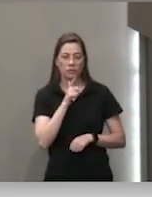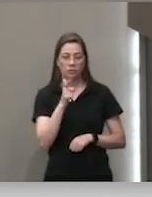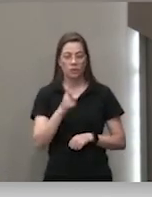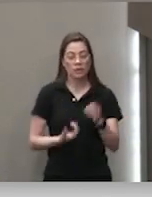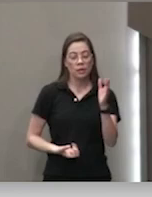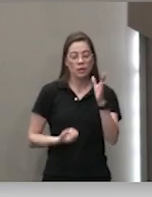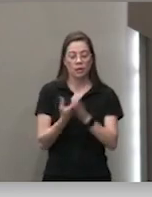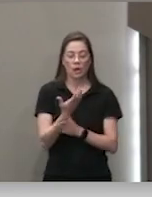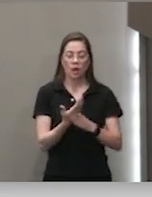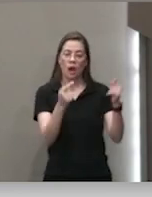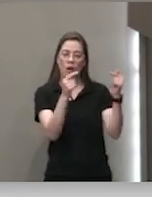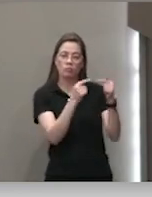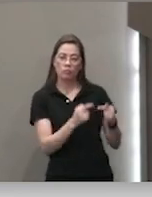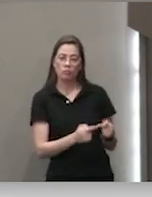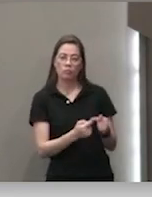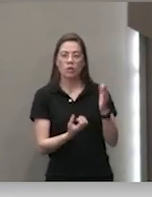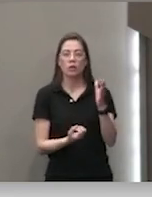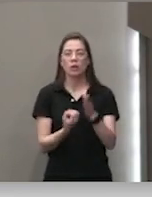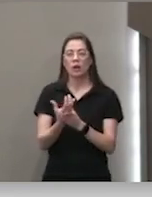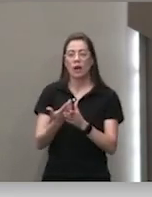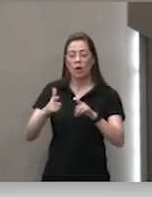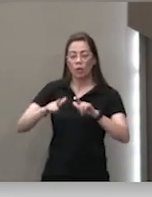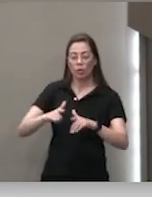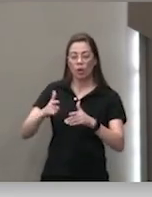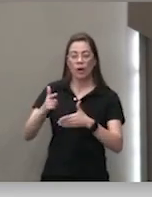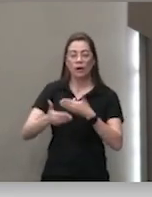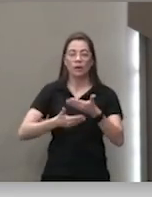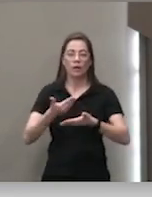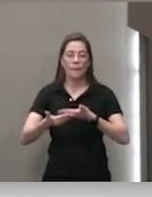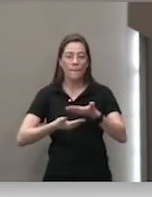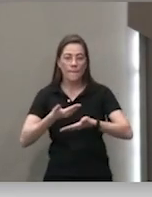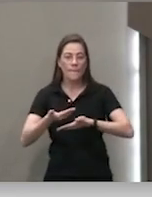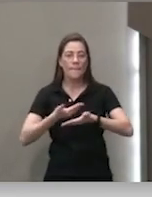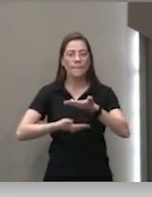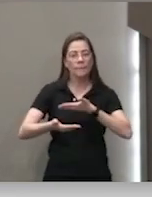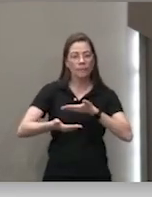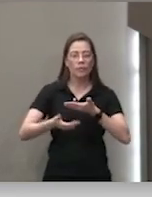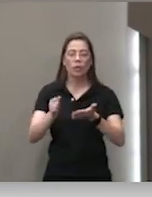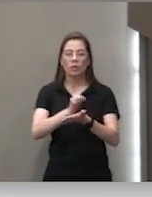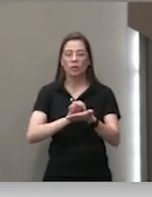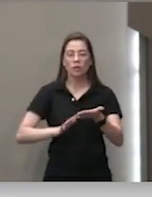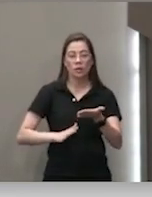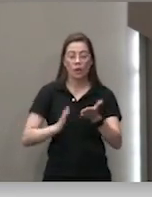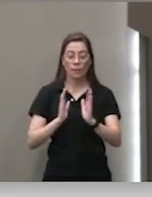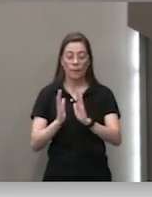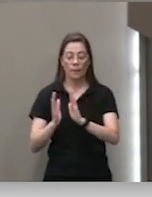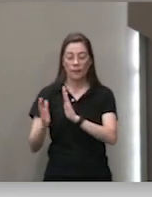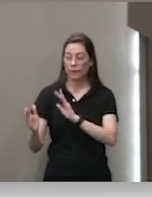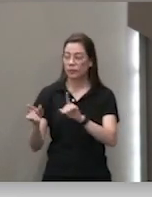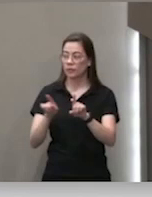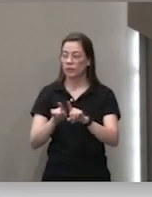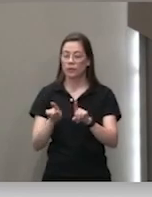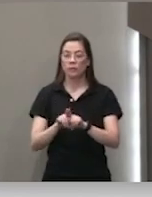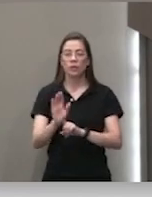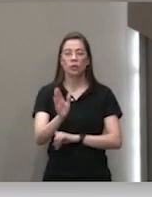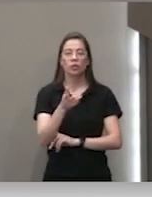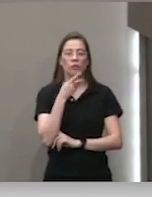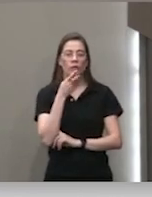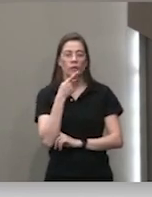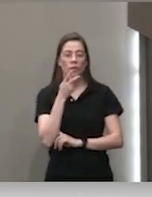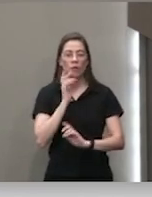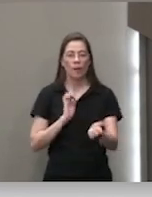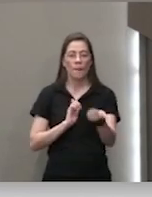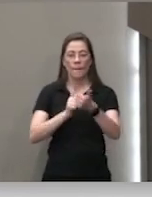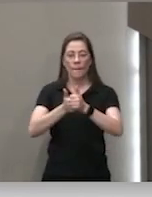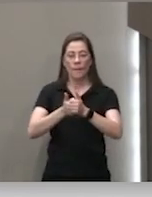onde os grupos da terceira idade podem desenvolver suas atividades. Mas, enfim, nesse período também criamos essa ligação